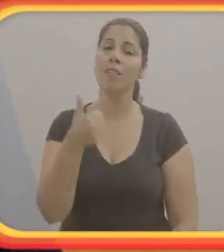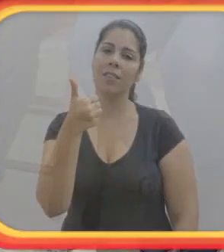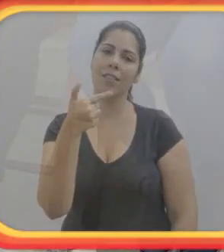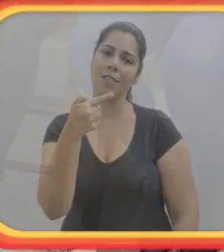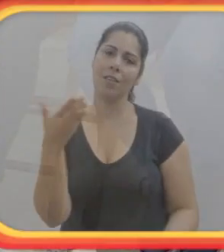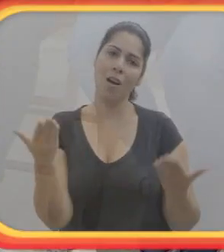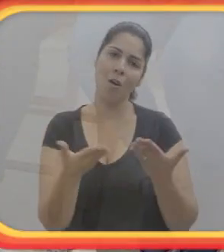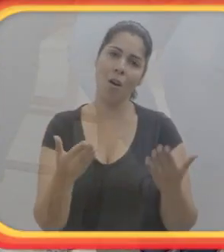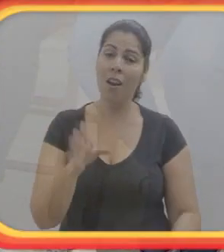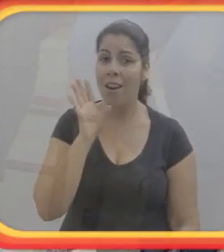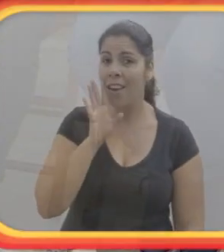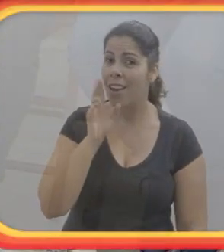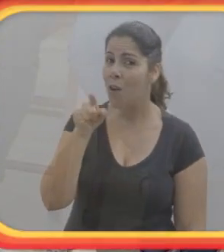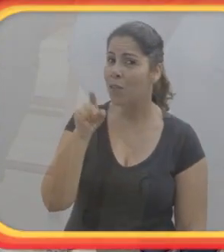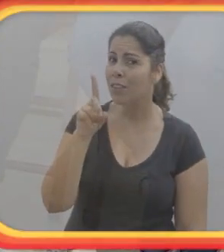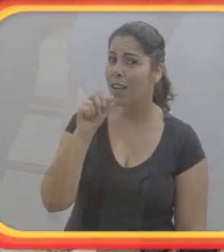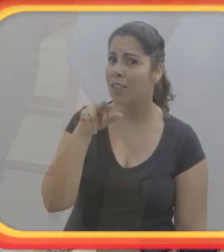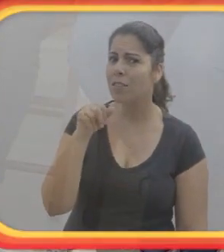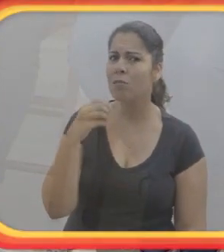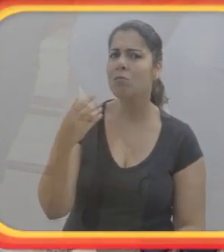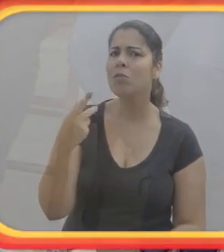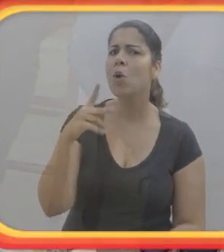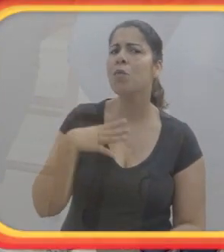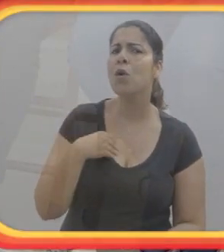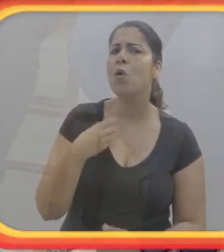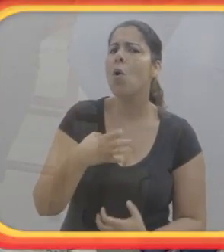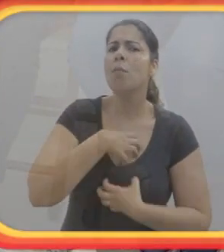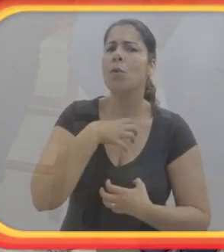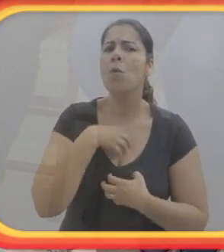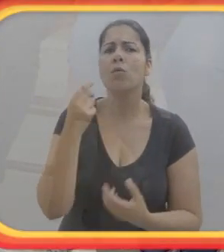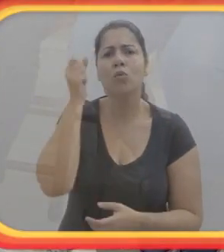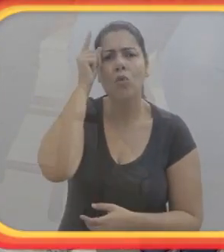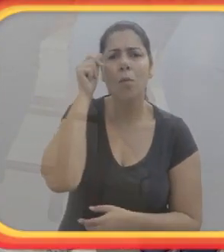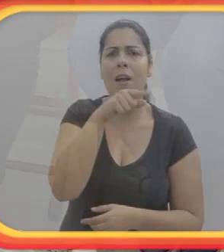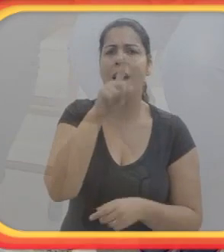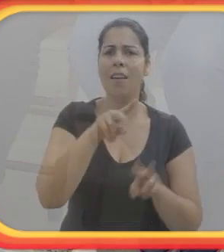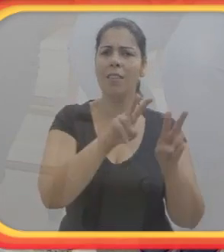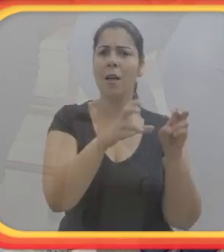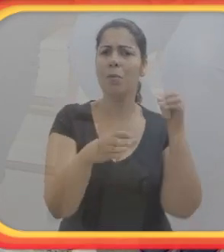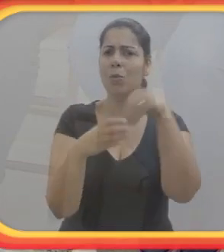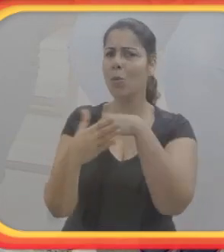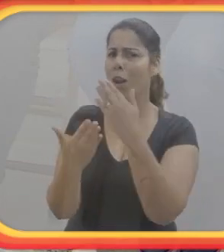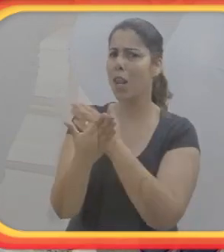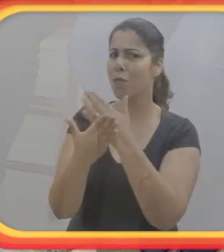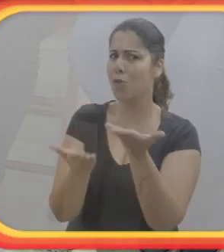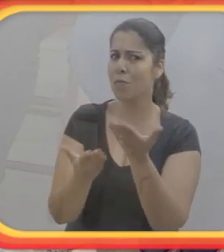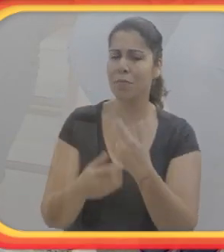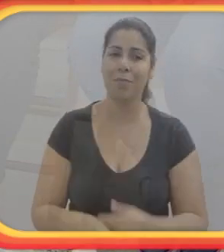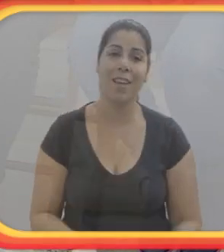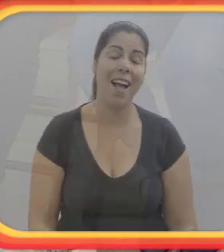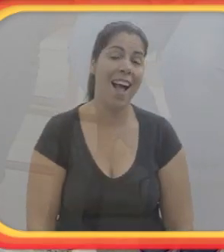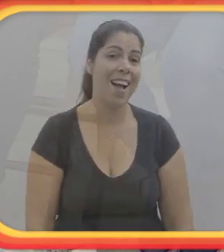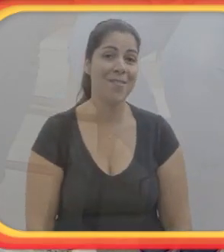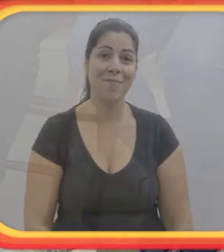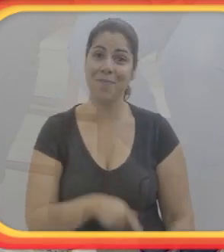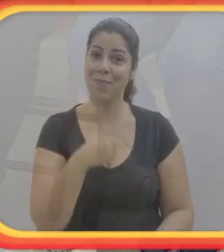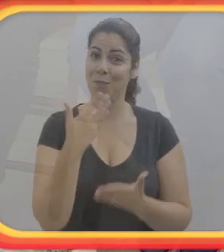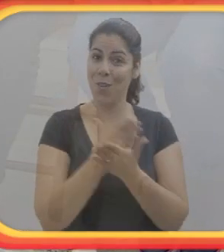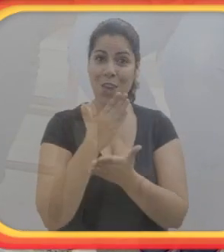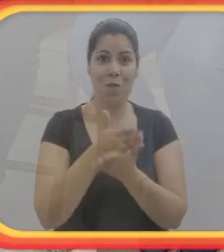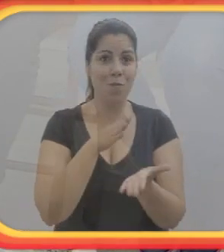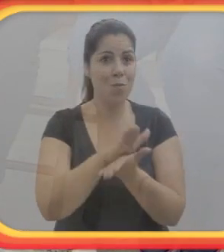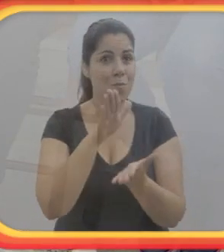ele era o tema de um livro? Então, o livro foi publicado em dezembro de 2016,